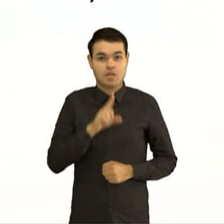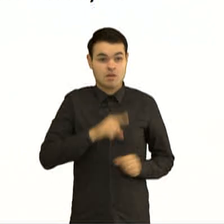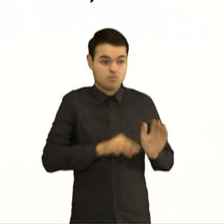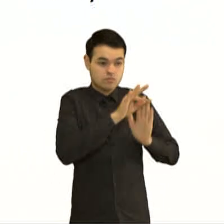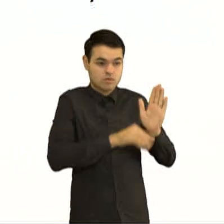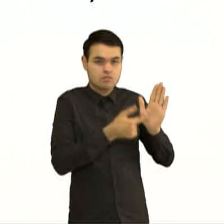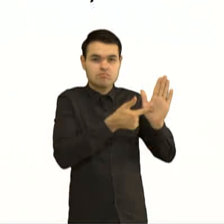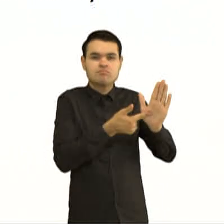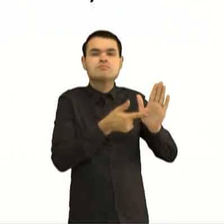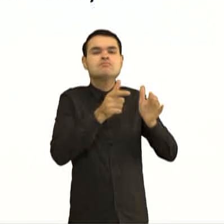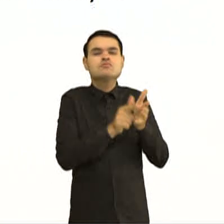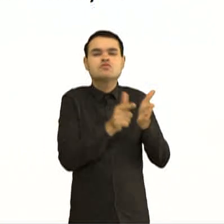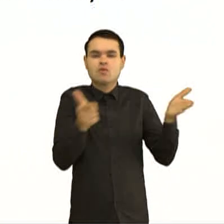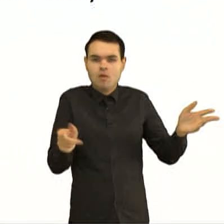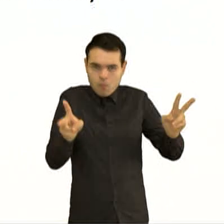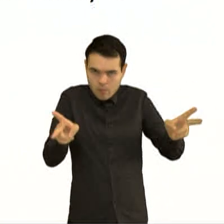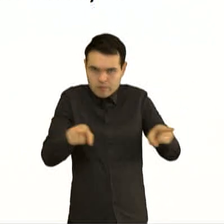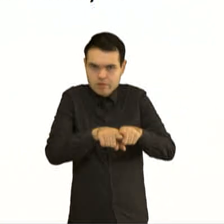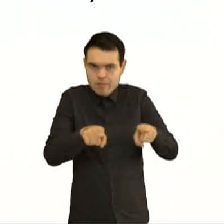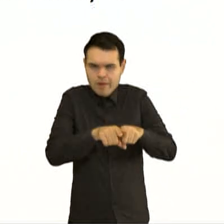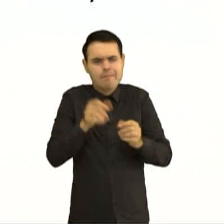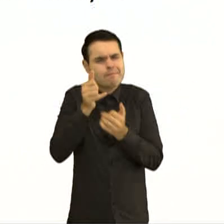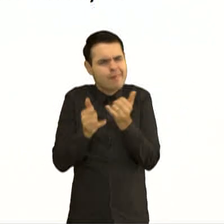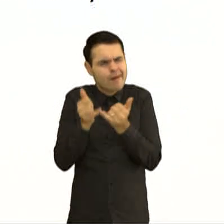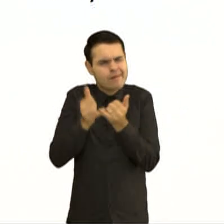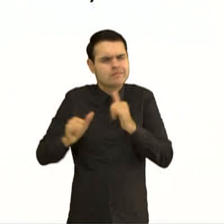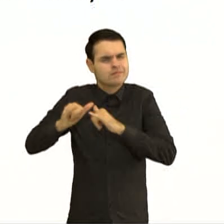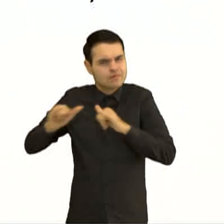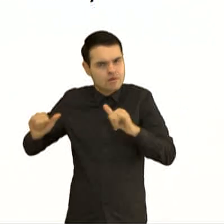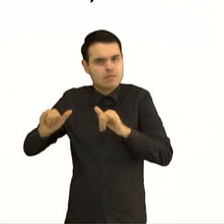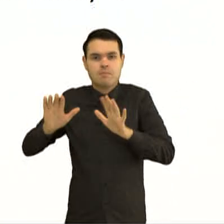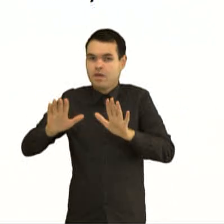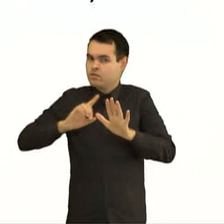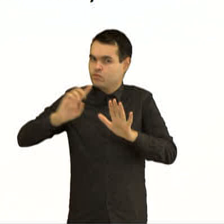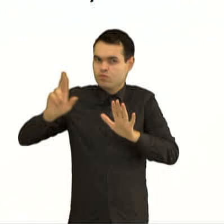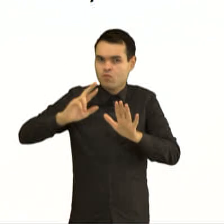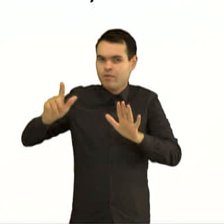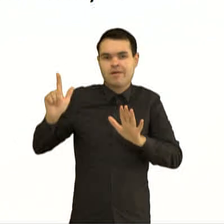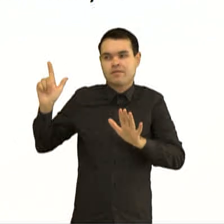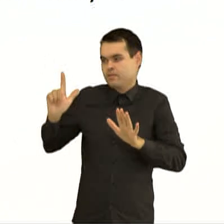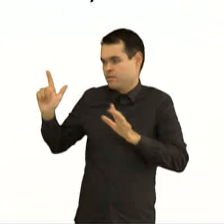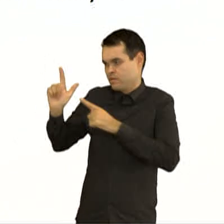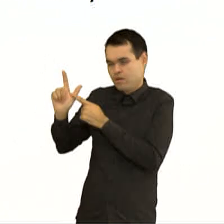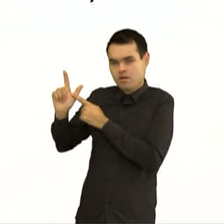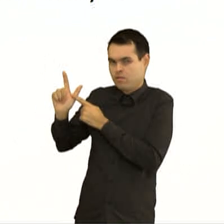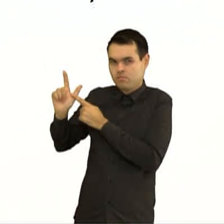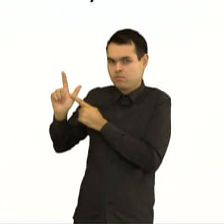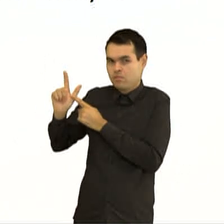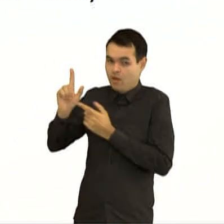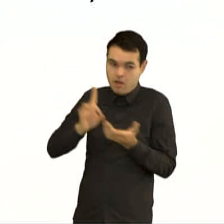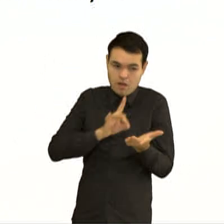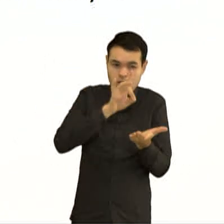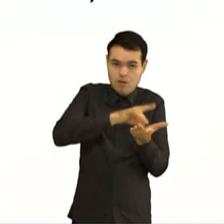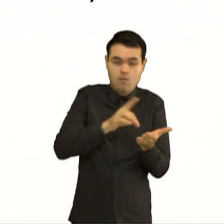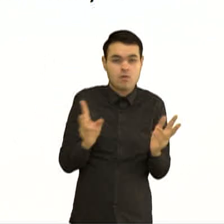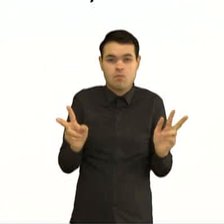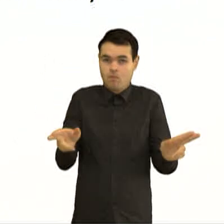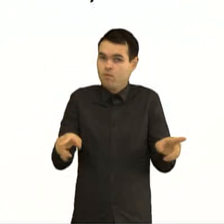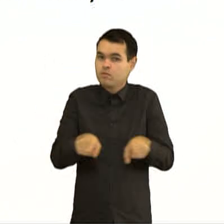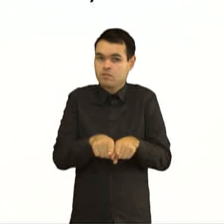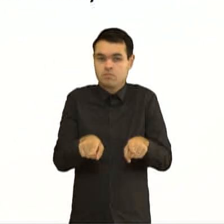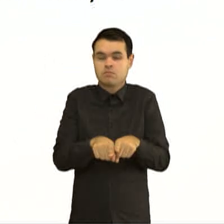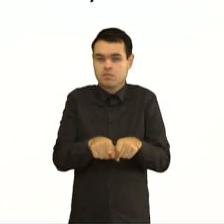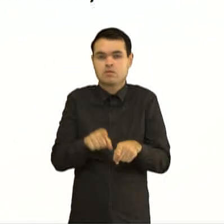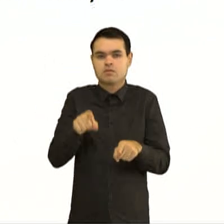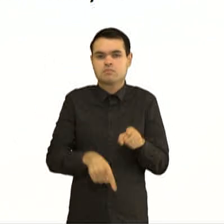texto jornalístico também, bem parecido com a notícia, não literário, ou seja, são fatos verdadeiros, reais,